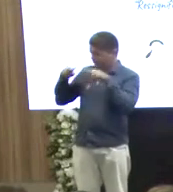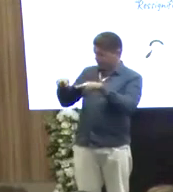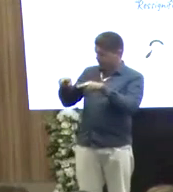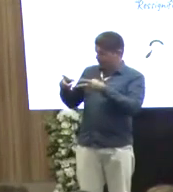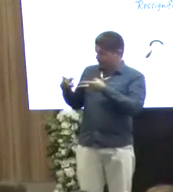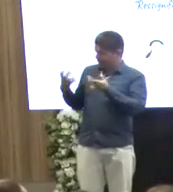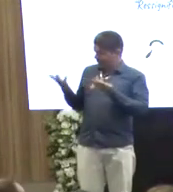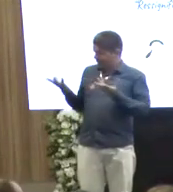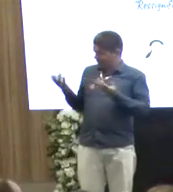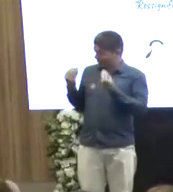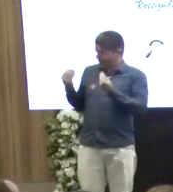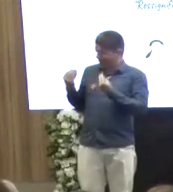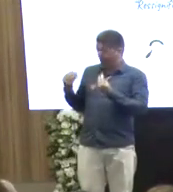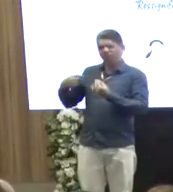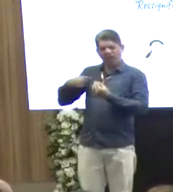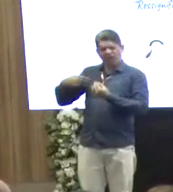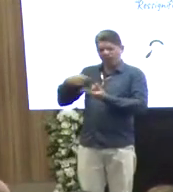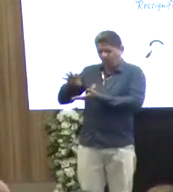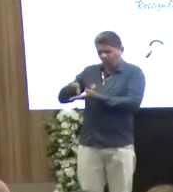estavam cristalizadas,